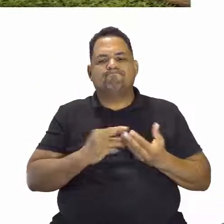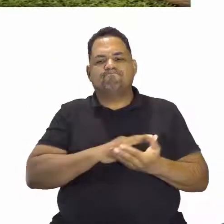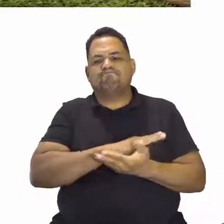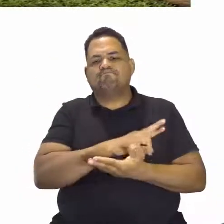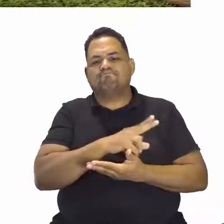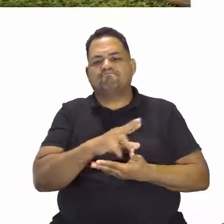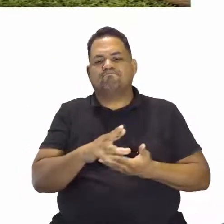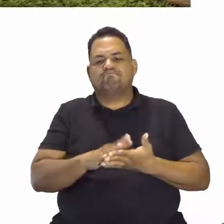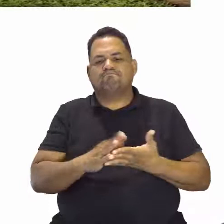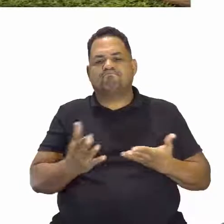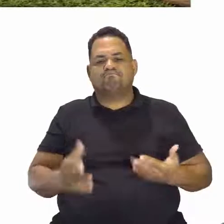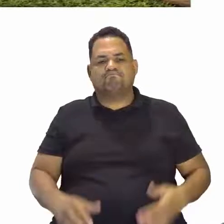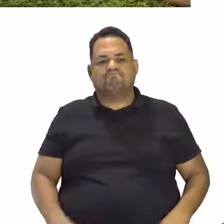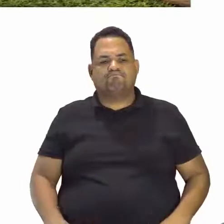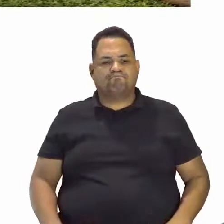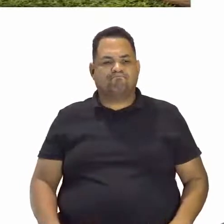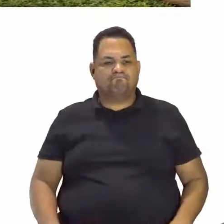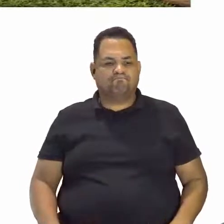que